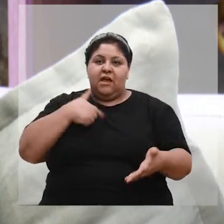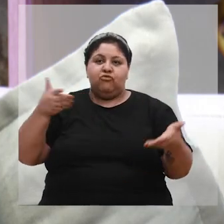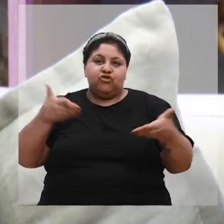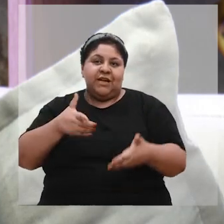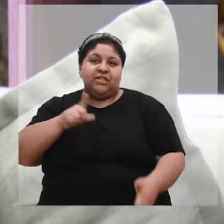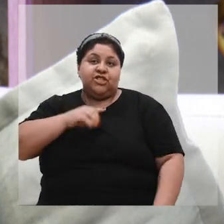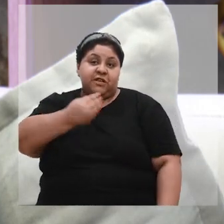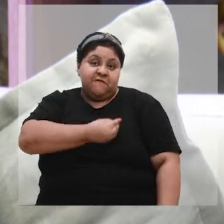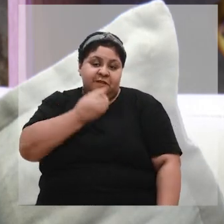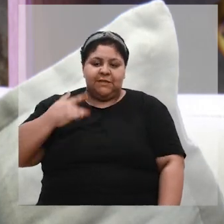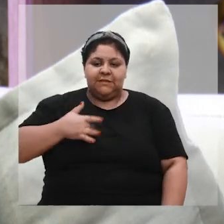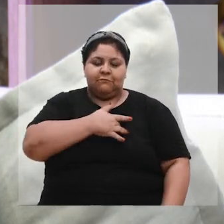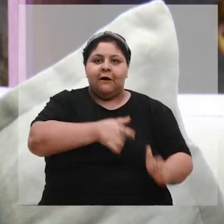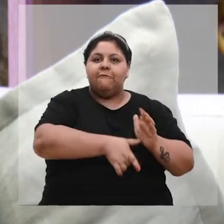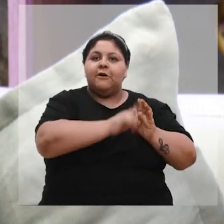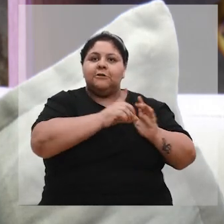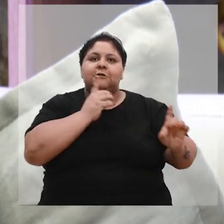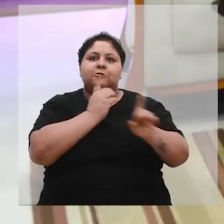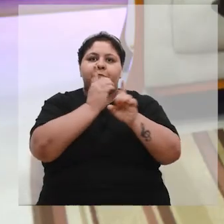né, então...